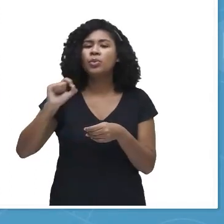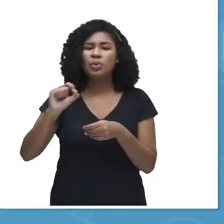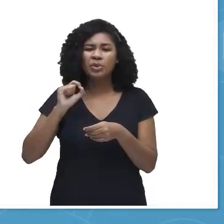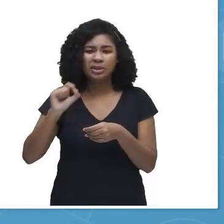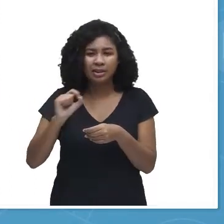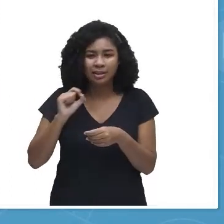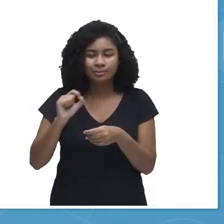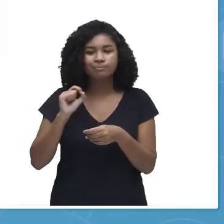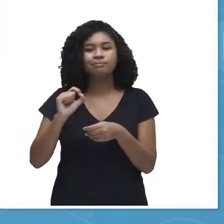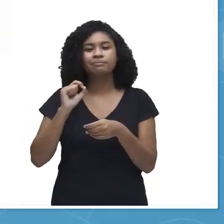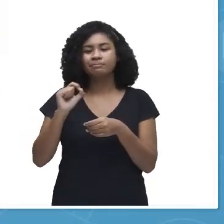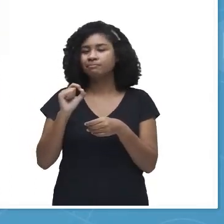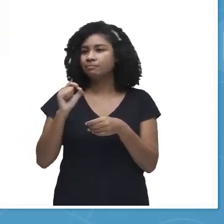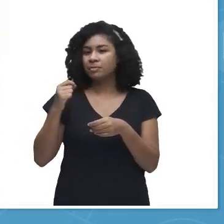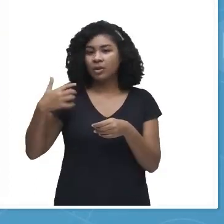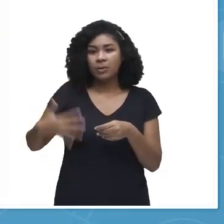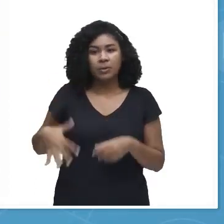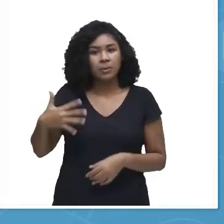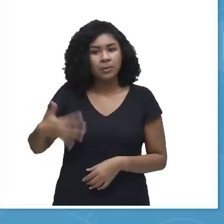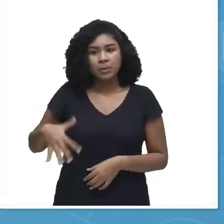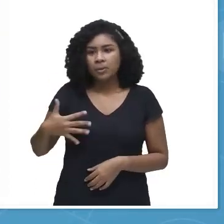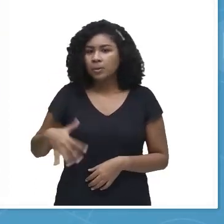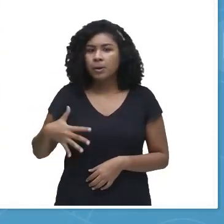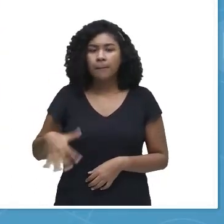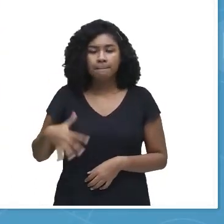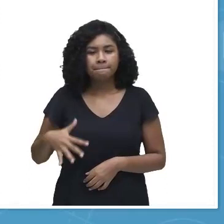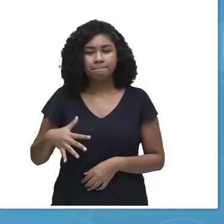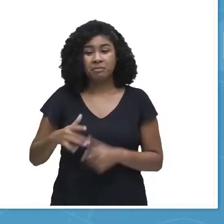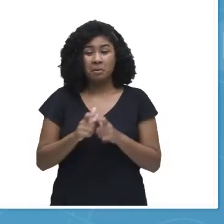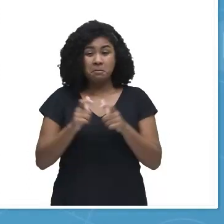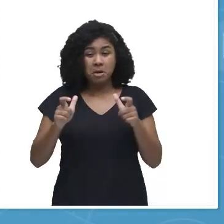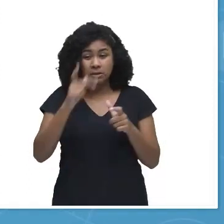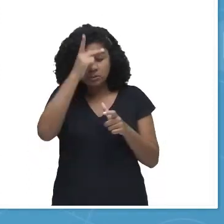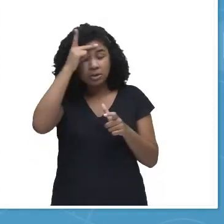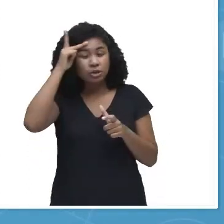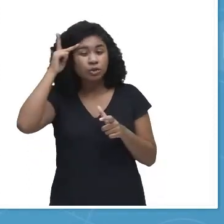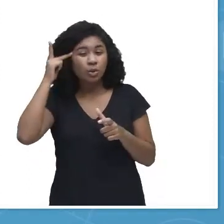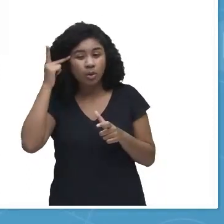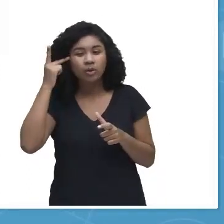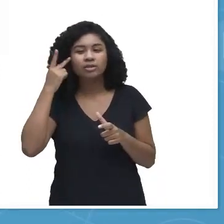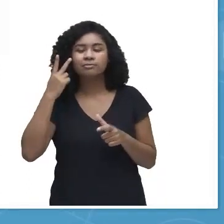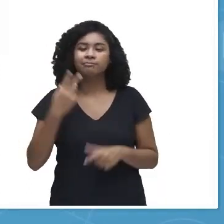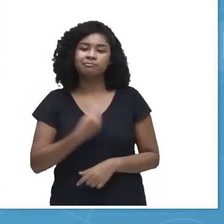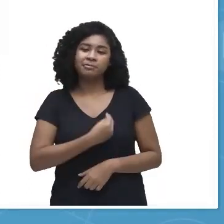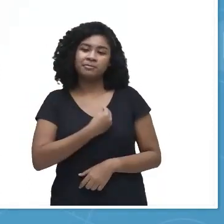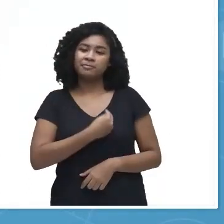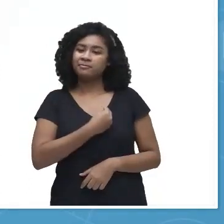terríveis situações de sobrevivência. Muitas vezes as pessoas não sobreviviam a esse